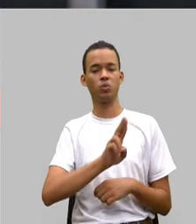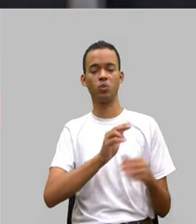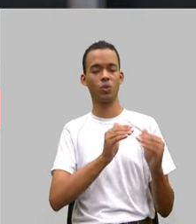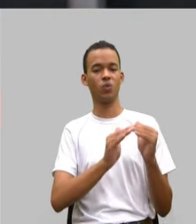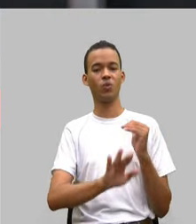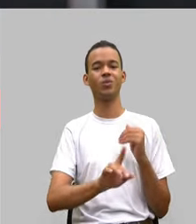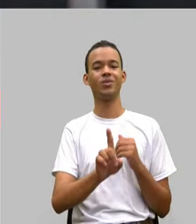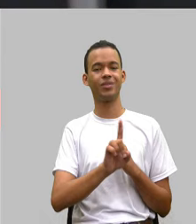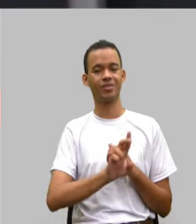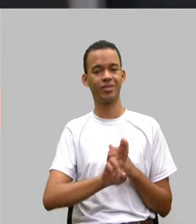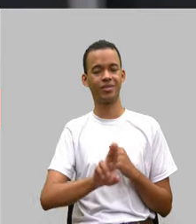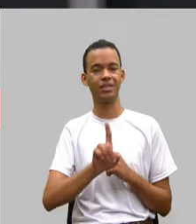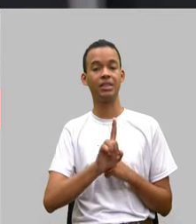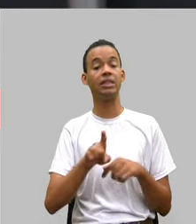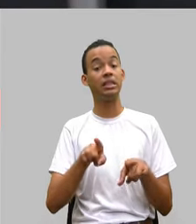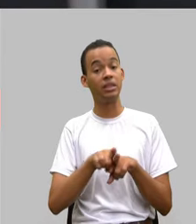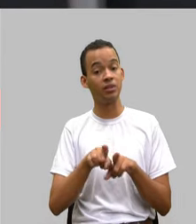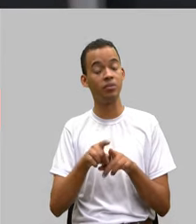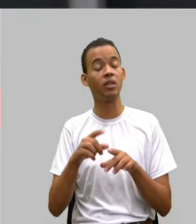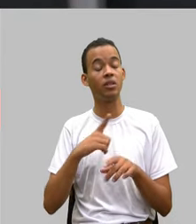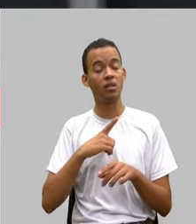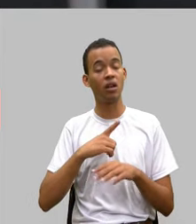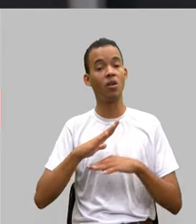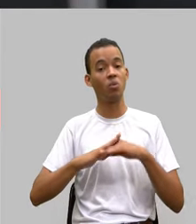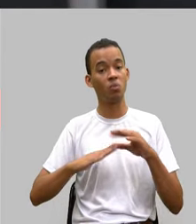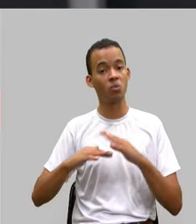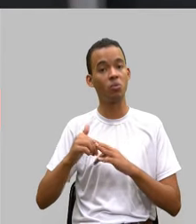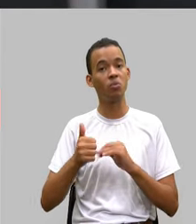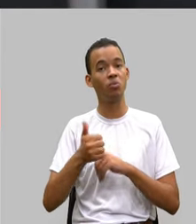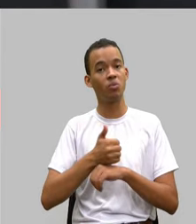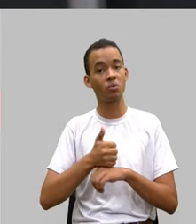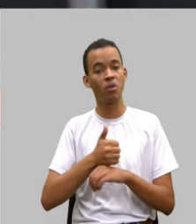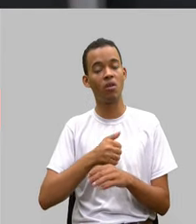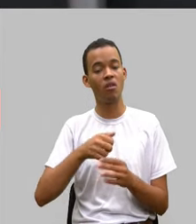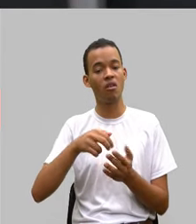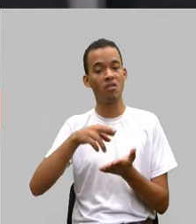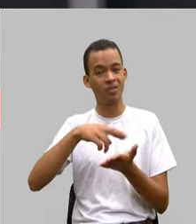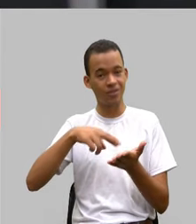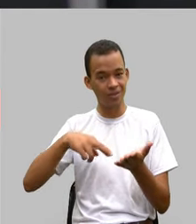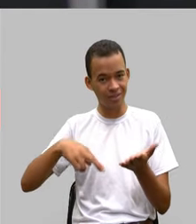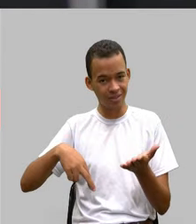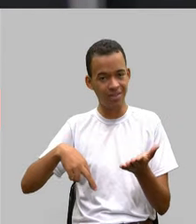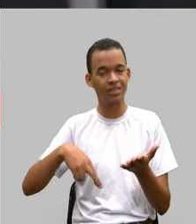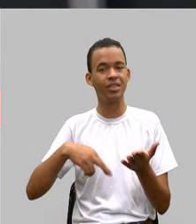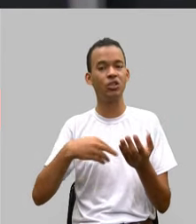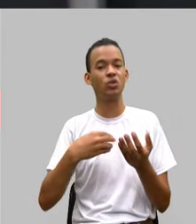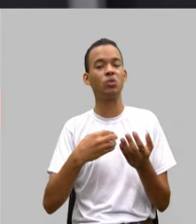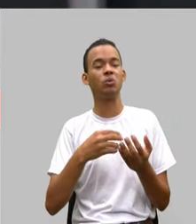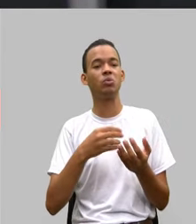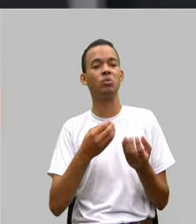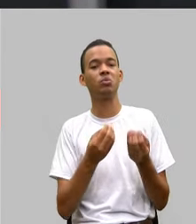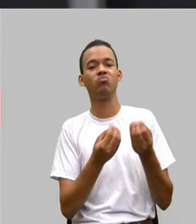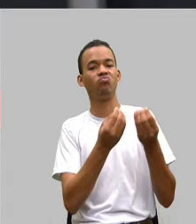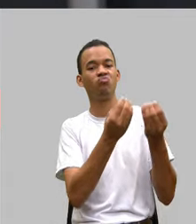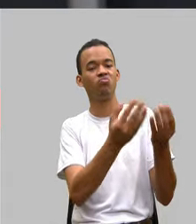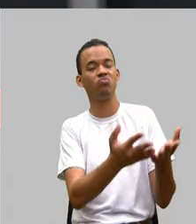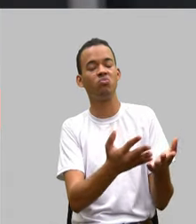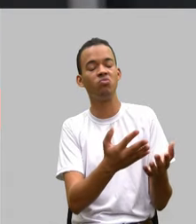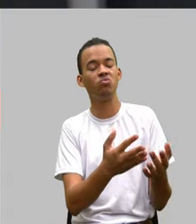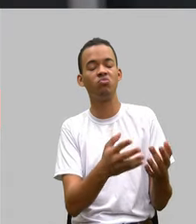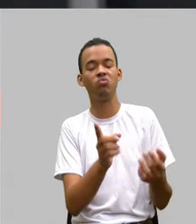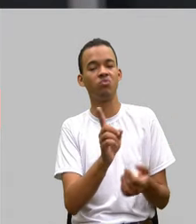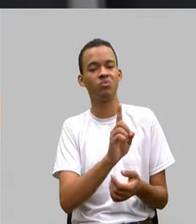tem profissionais que além de não prescreverem e ainda militam contra a prescrição são contra os